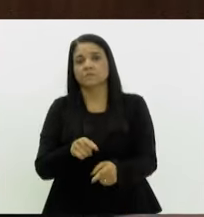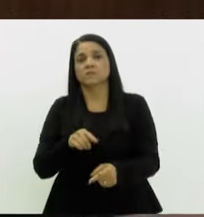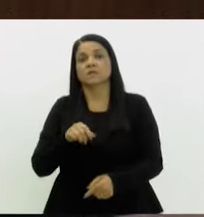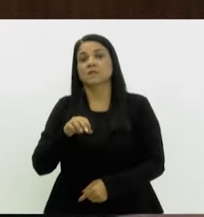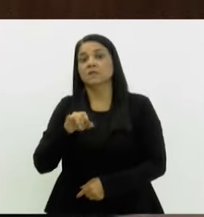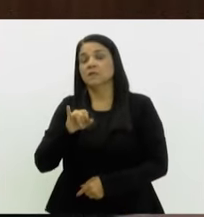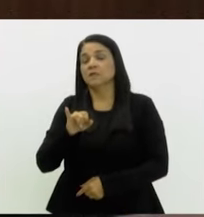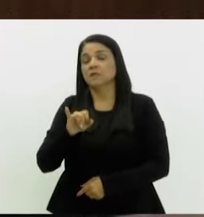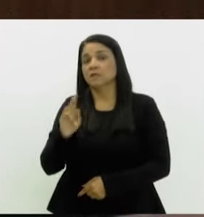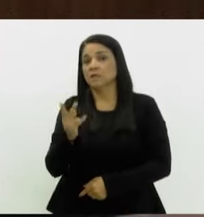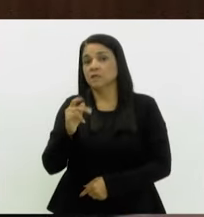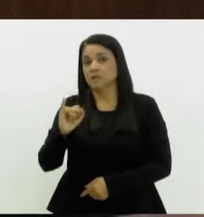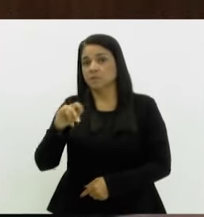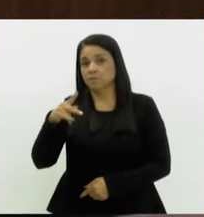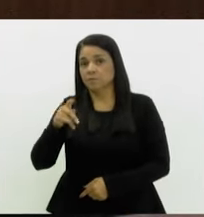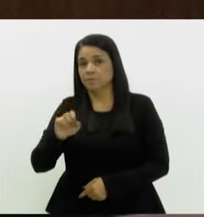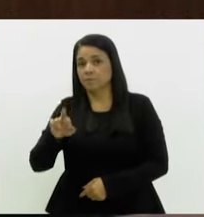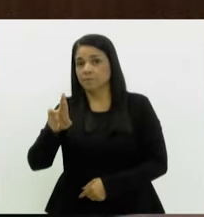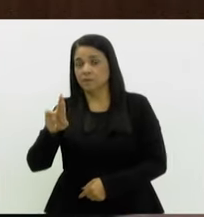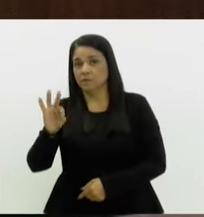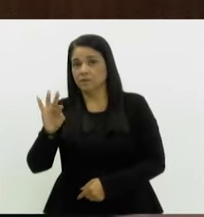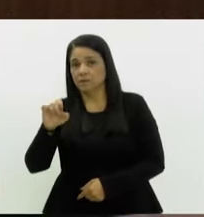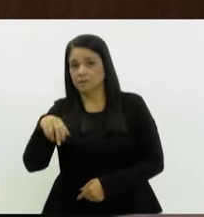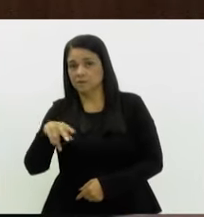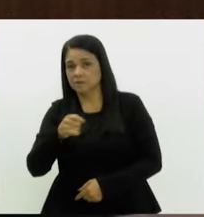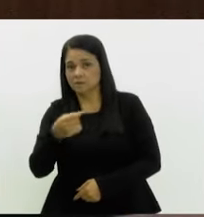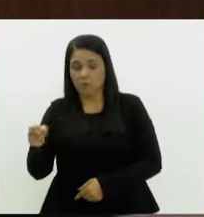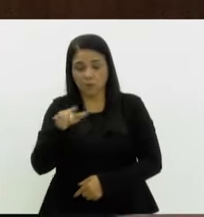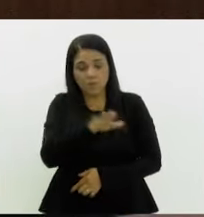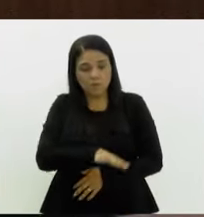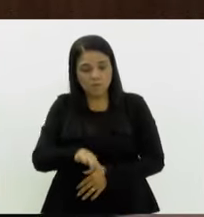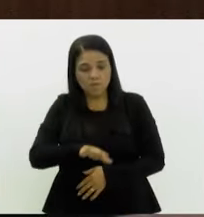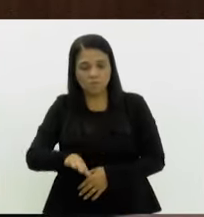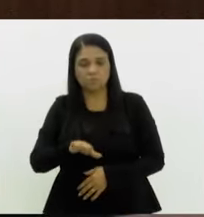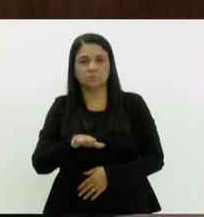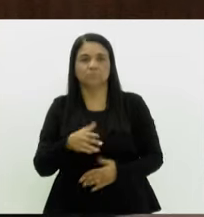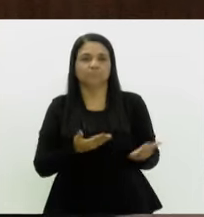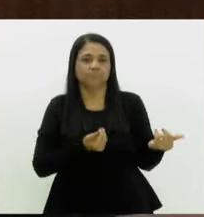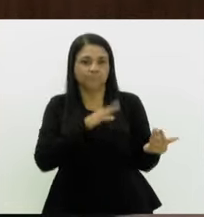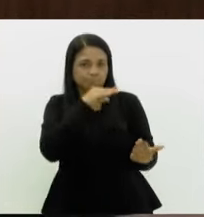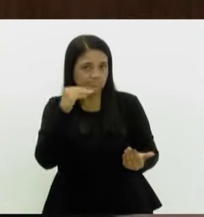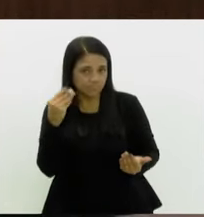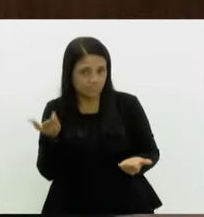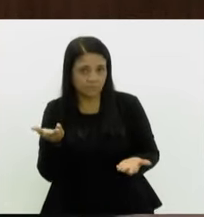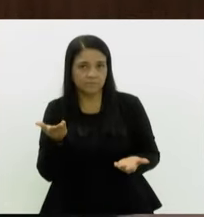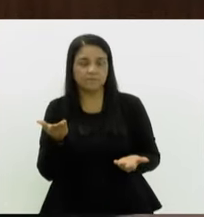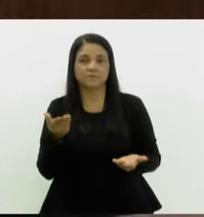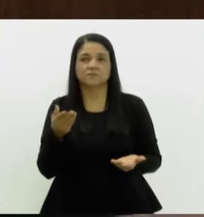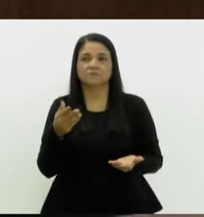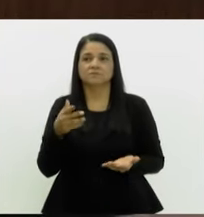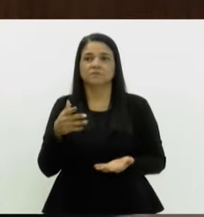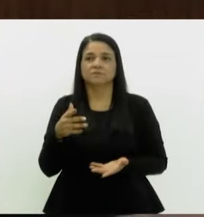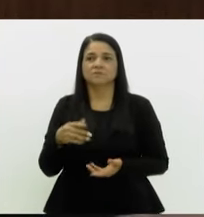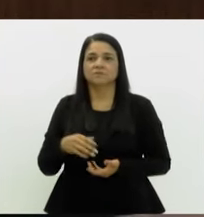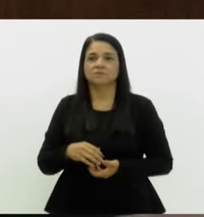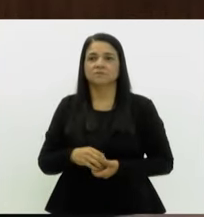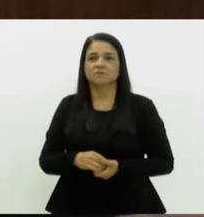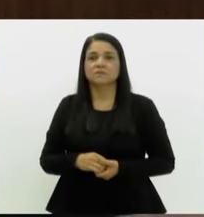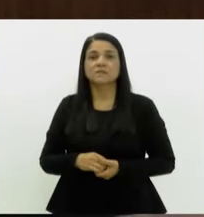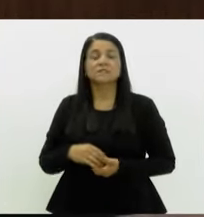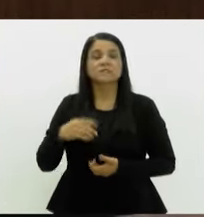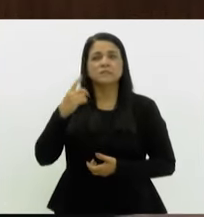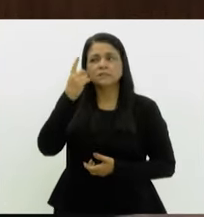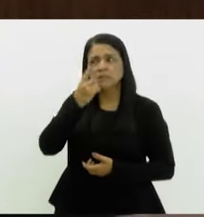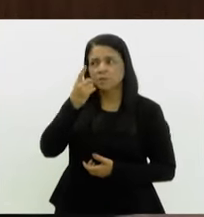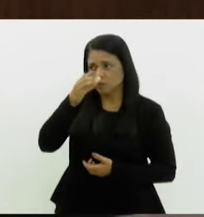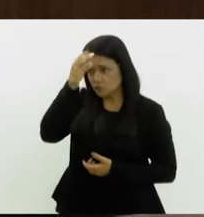hipertensão arterial em crianças e adolescentes. Isso daí... Só vou ter aqui só, né, Renata, tá? Deputada Tia Ju